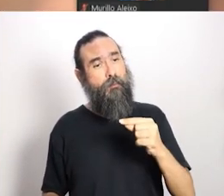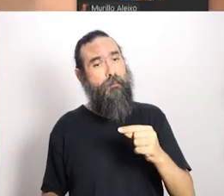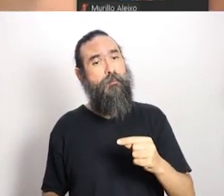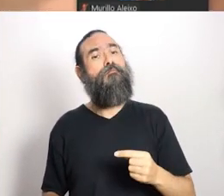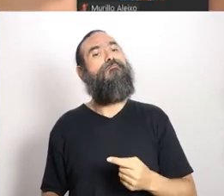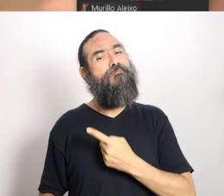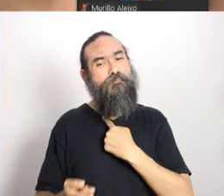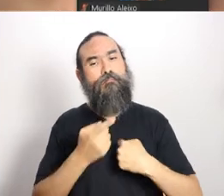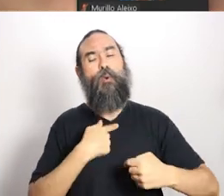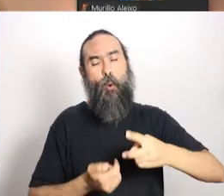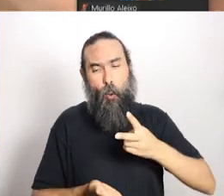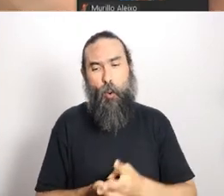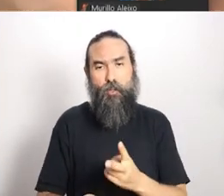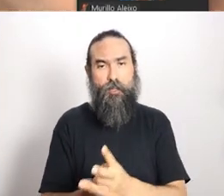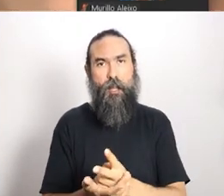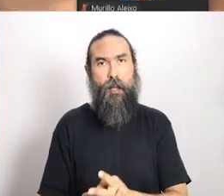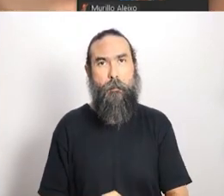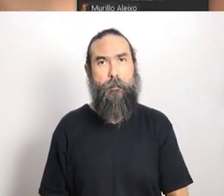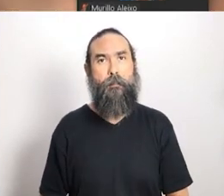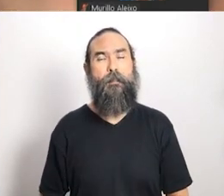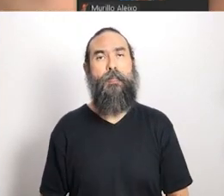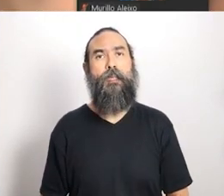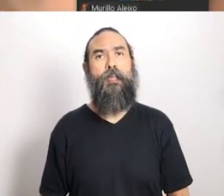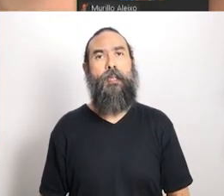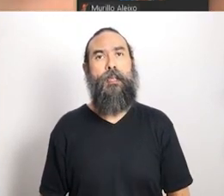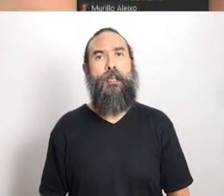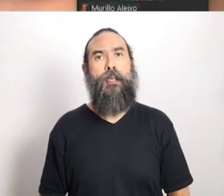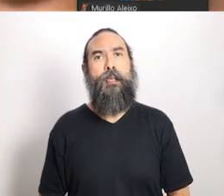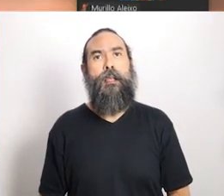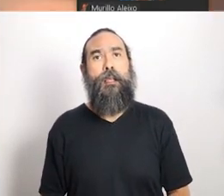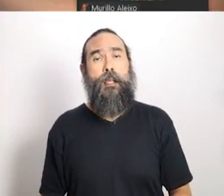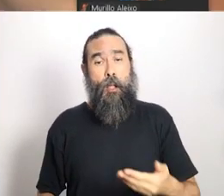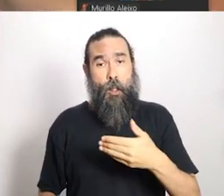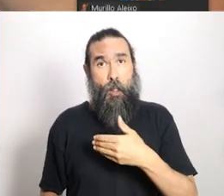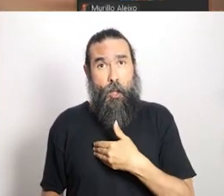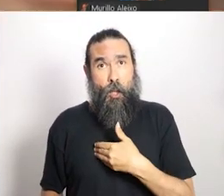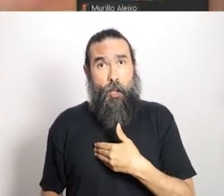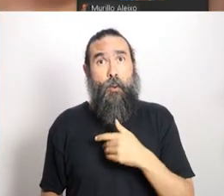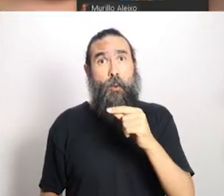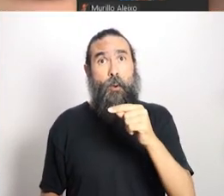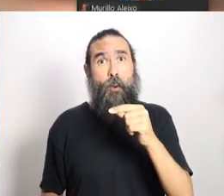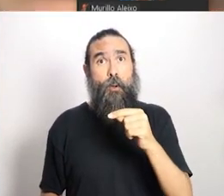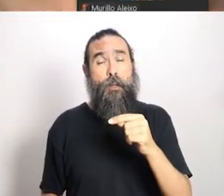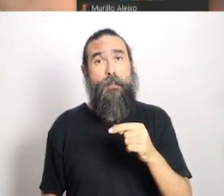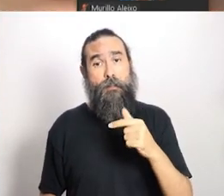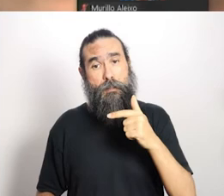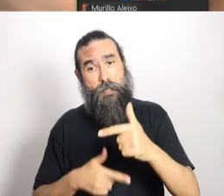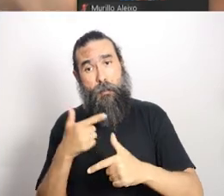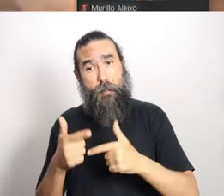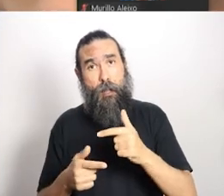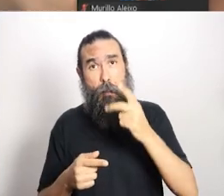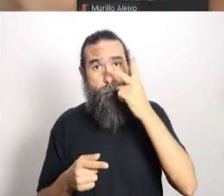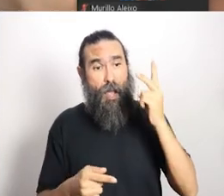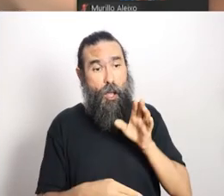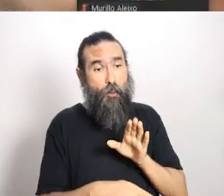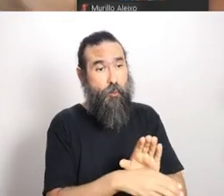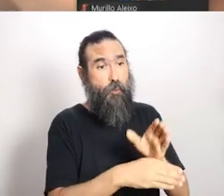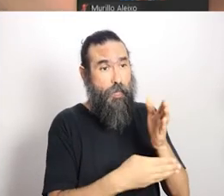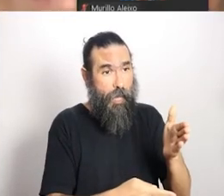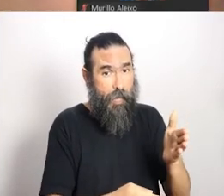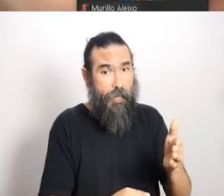né? Então, o meu lado é um lado onde a gente trouxe uma lógica de levar ele para